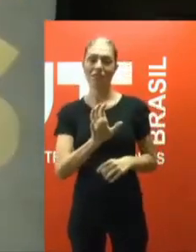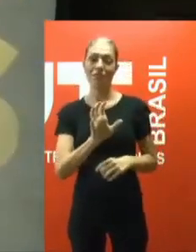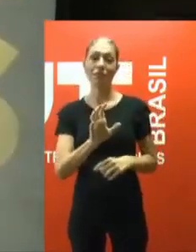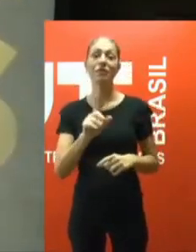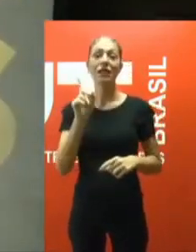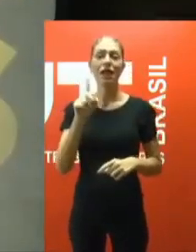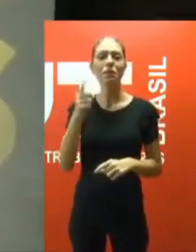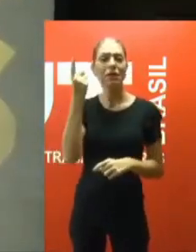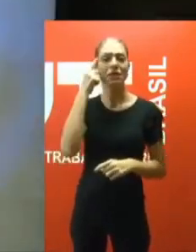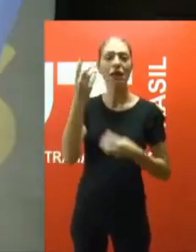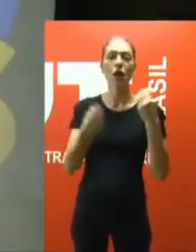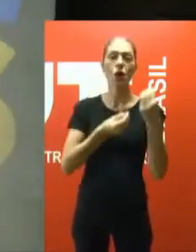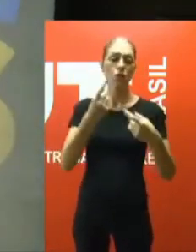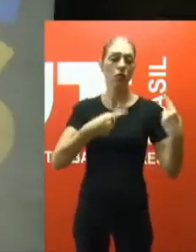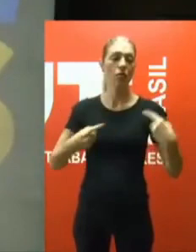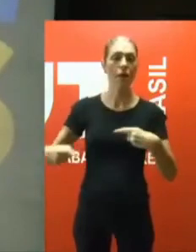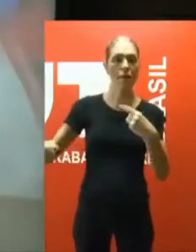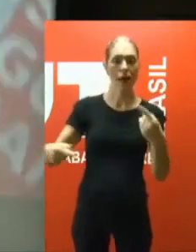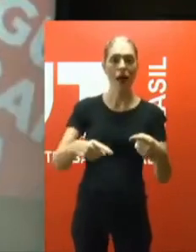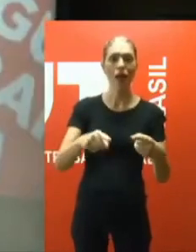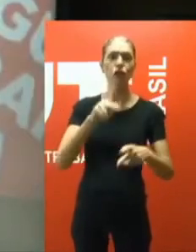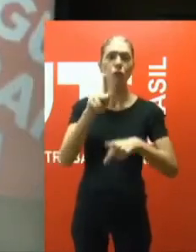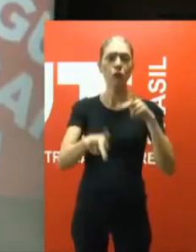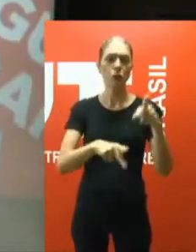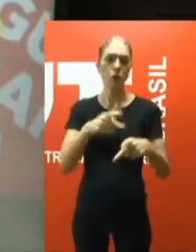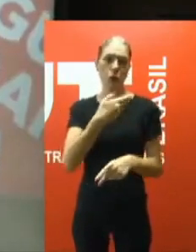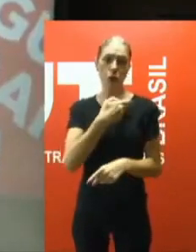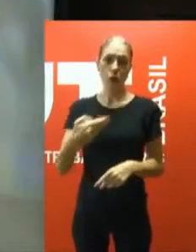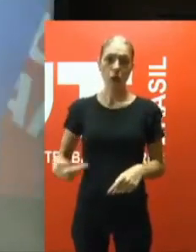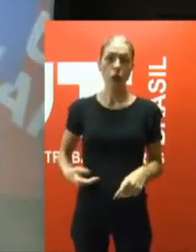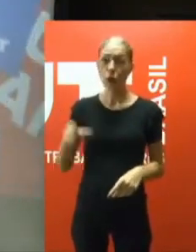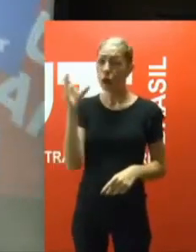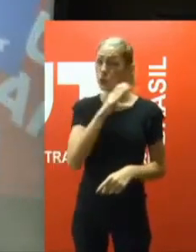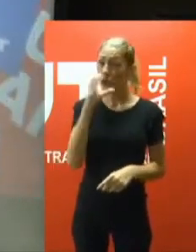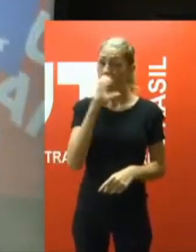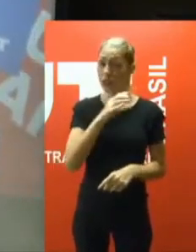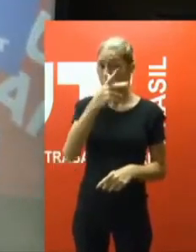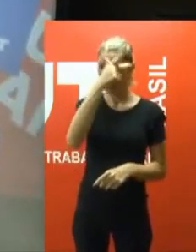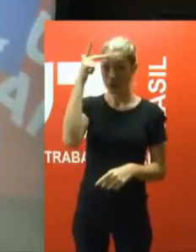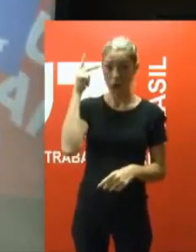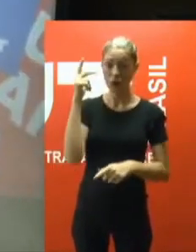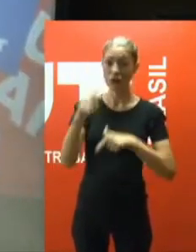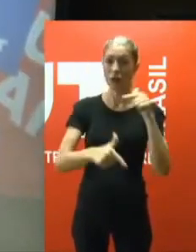debate público, tocando em temas urgentes para a classe trabalhadora.